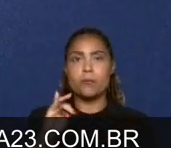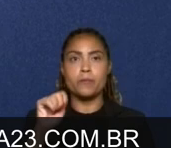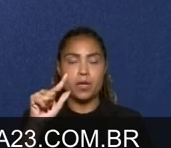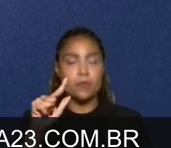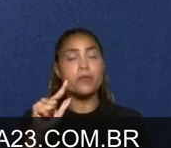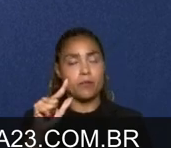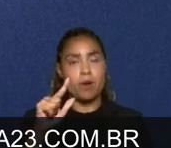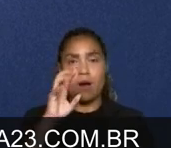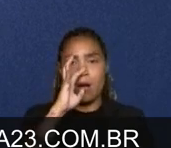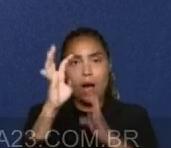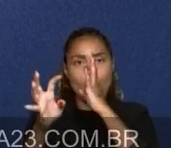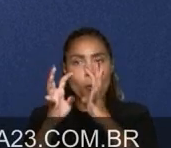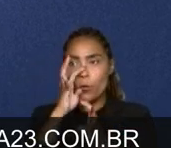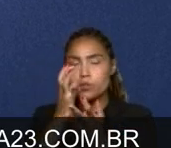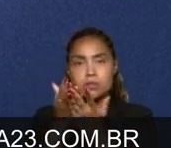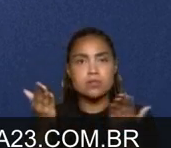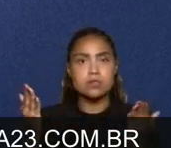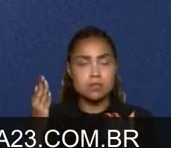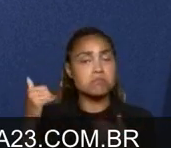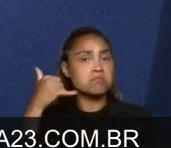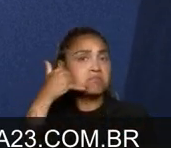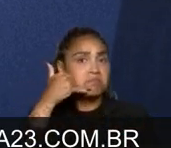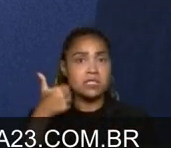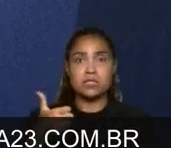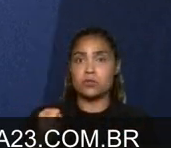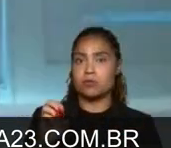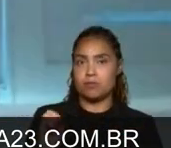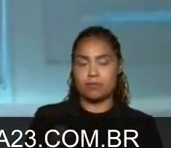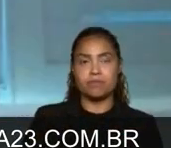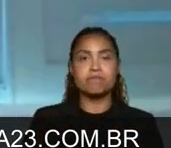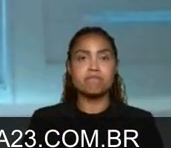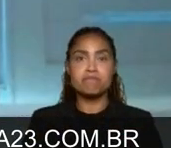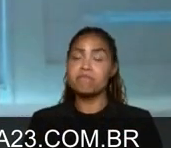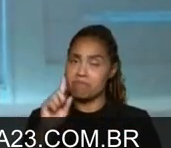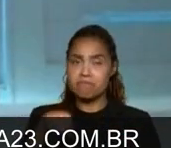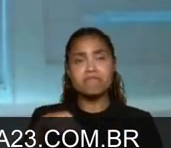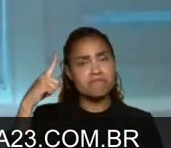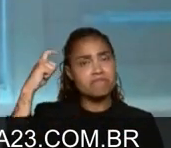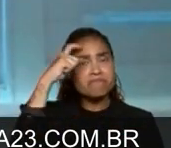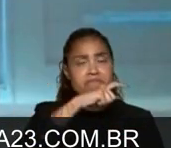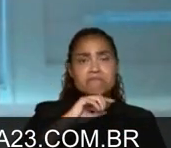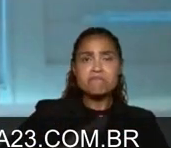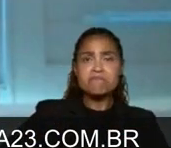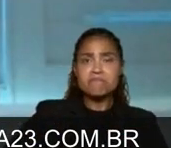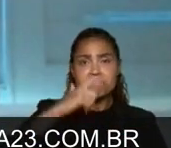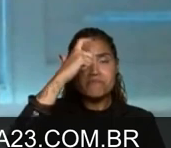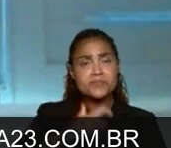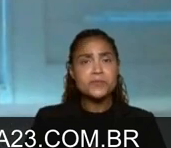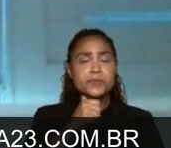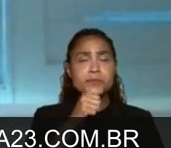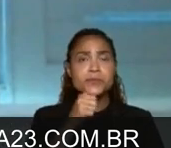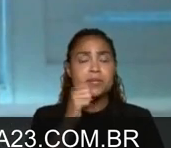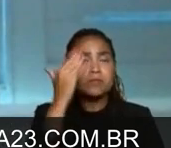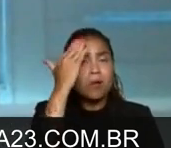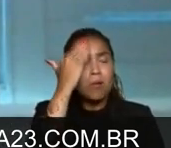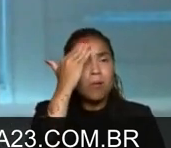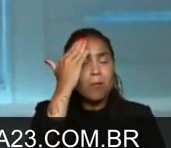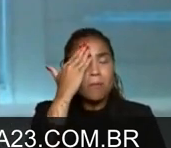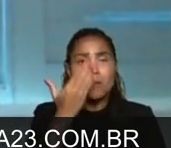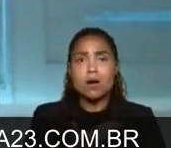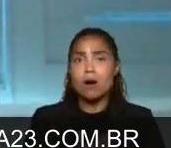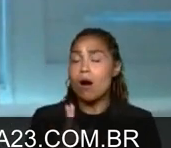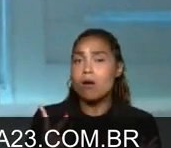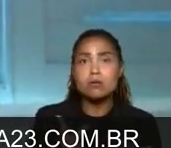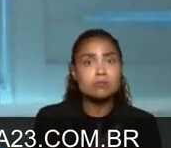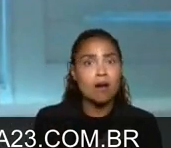546.061 acusações nos canais do 180. É muito difícil para a própria mulher identificar que aquilo que está